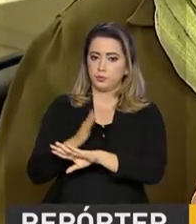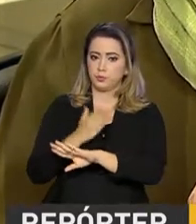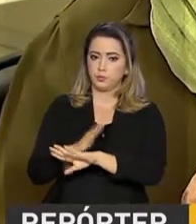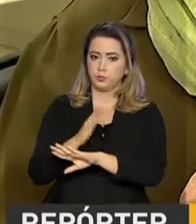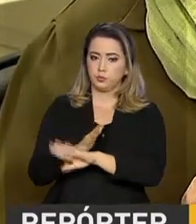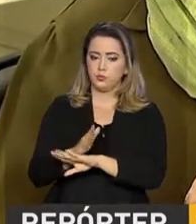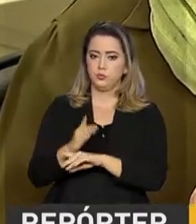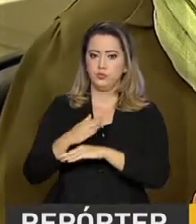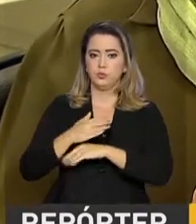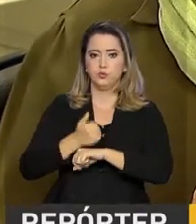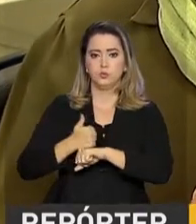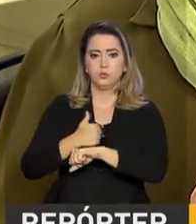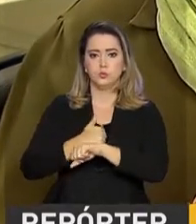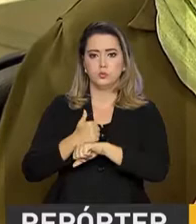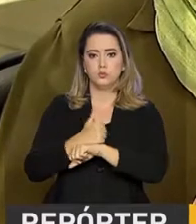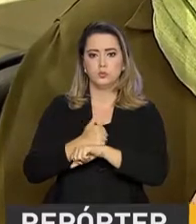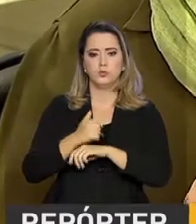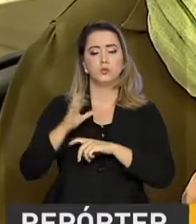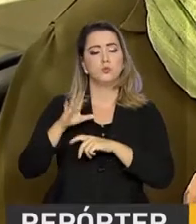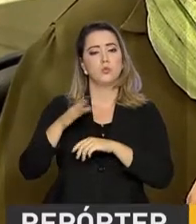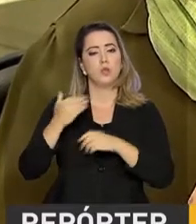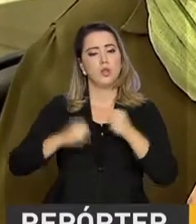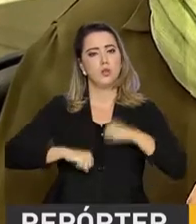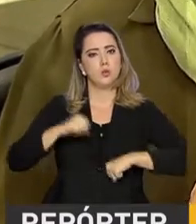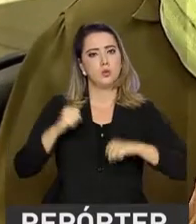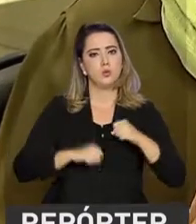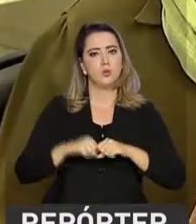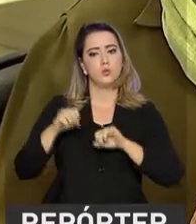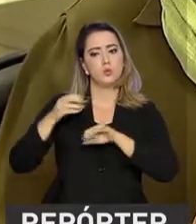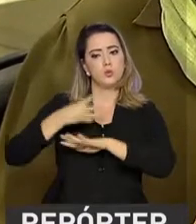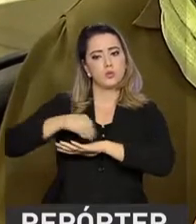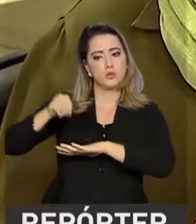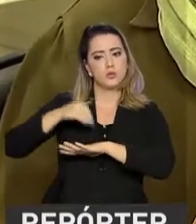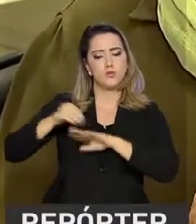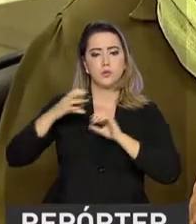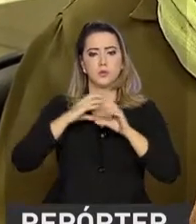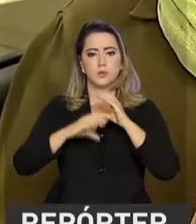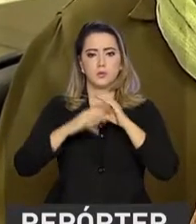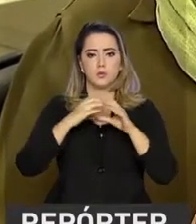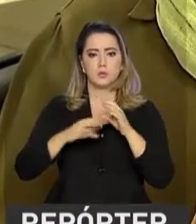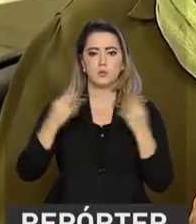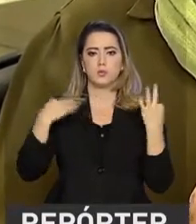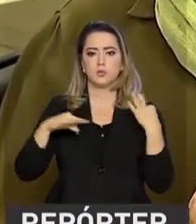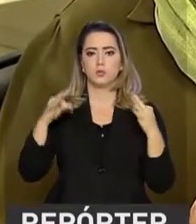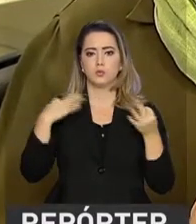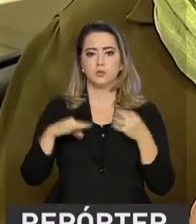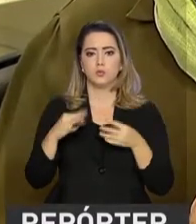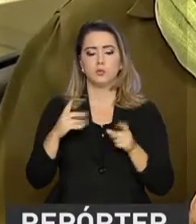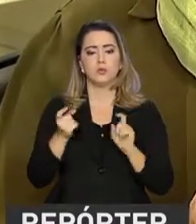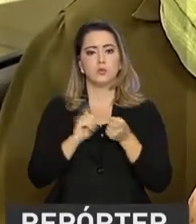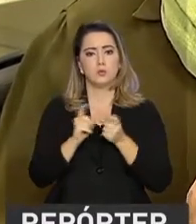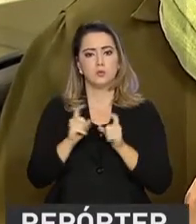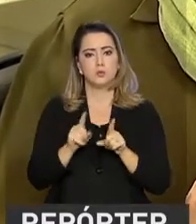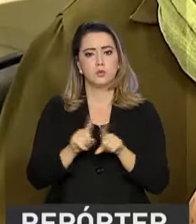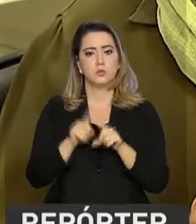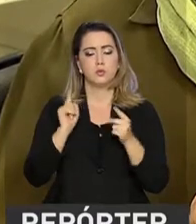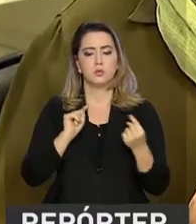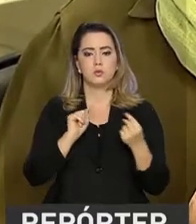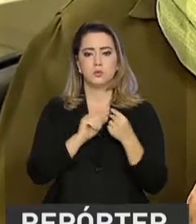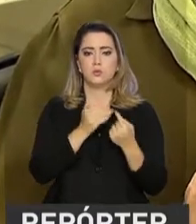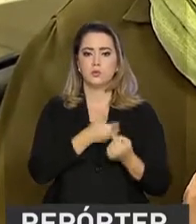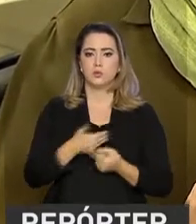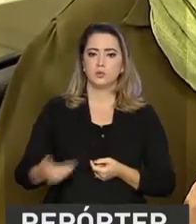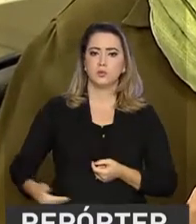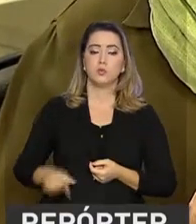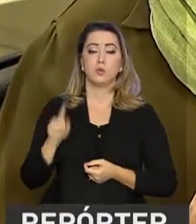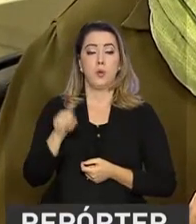em áreas como indústria informação comunicação turismo e gestão mas a meta do governo